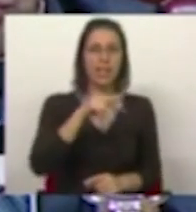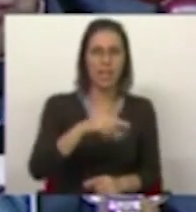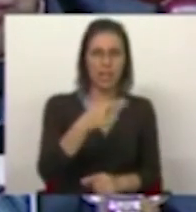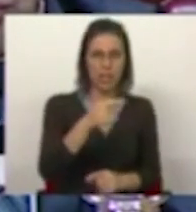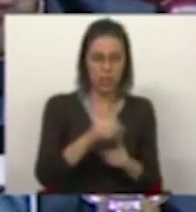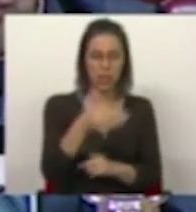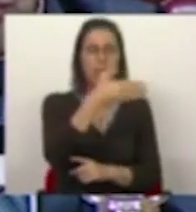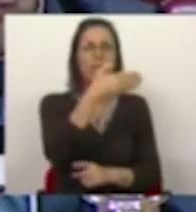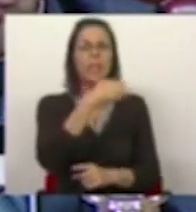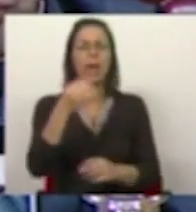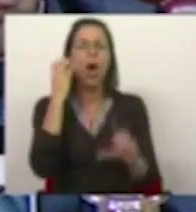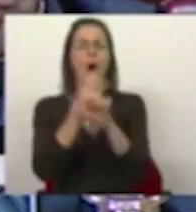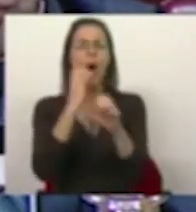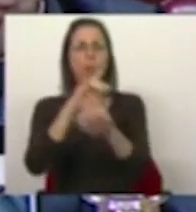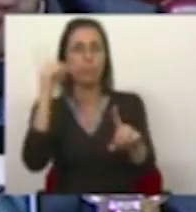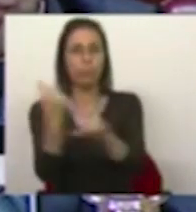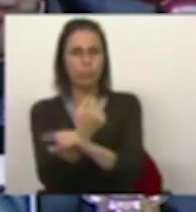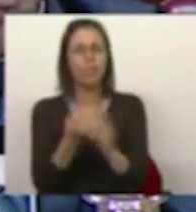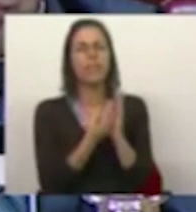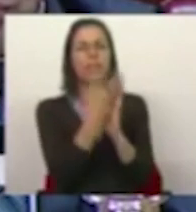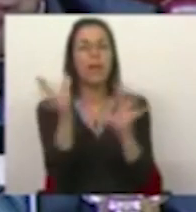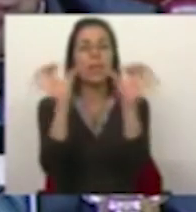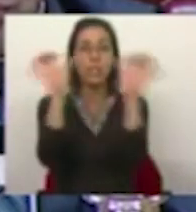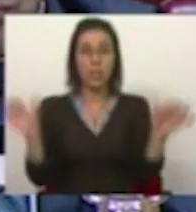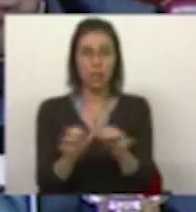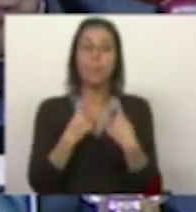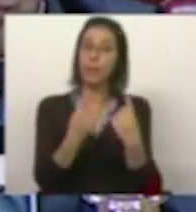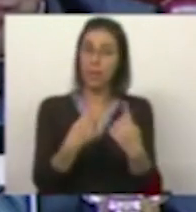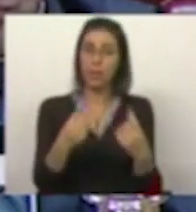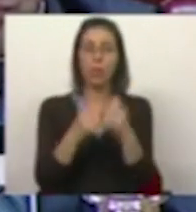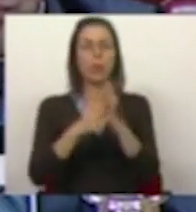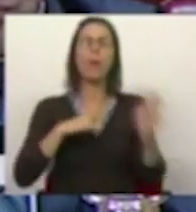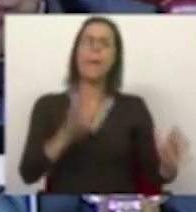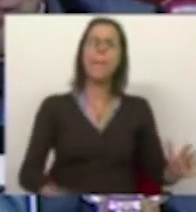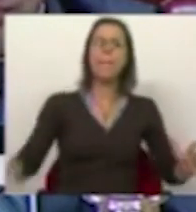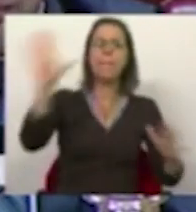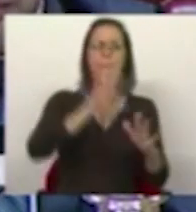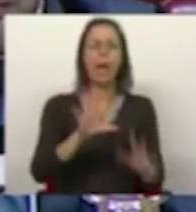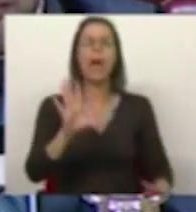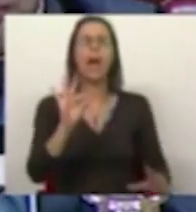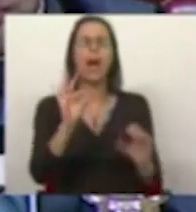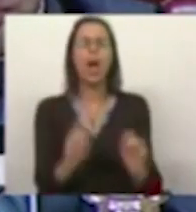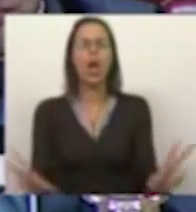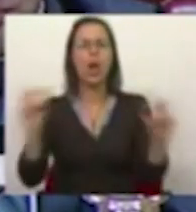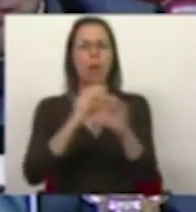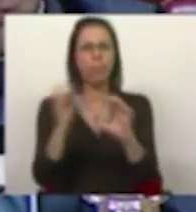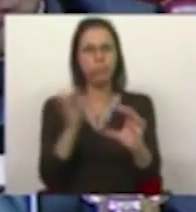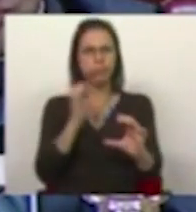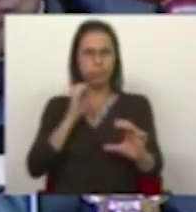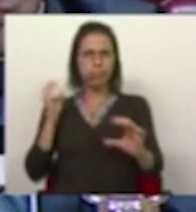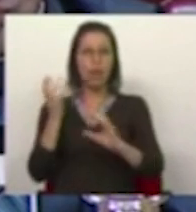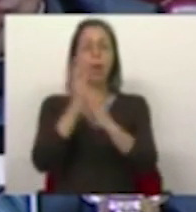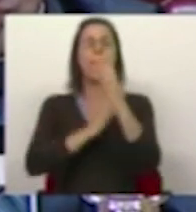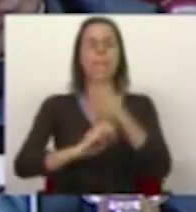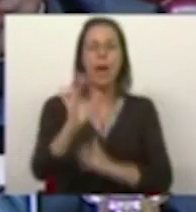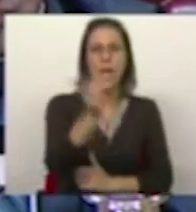Os 700 autocarros que estão a ser adquiridos para vários sistemas de transportes em todo o país? As 14 novas composições para o